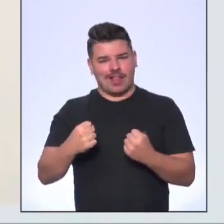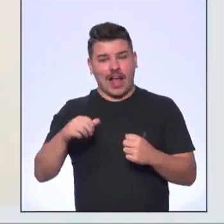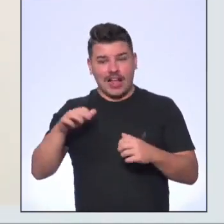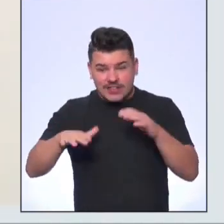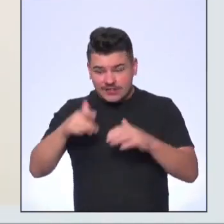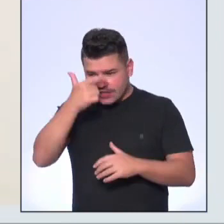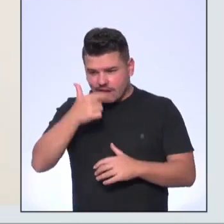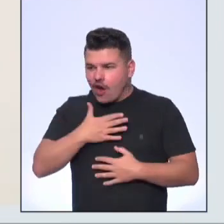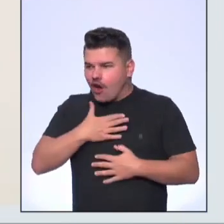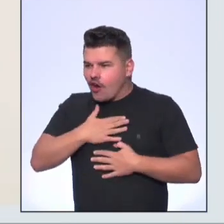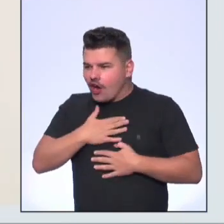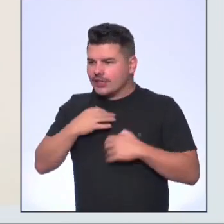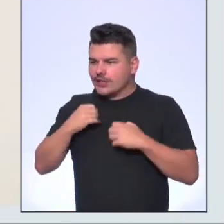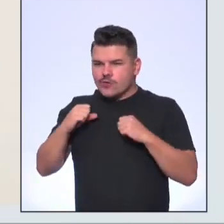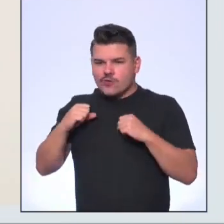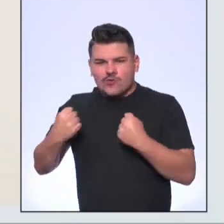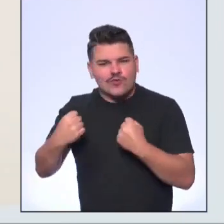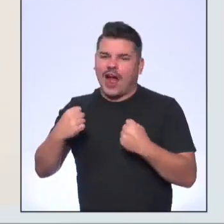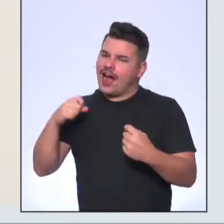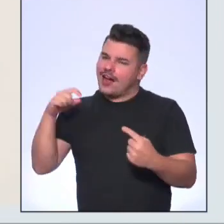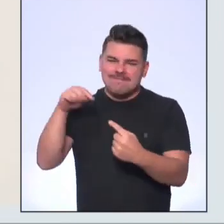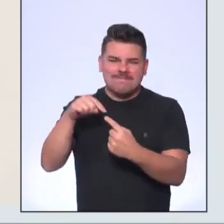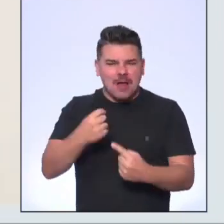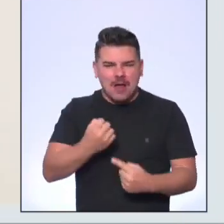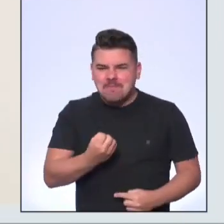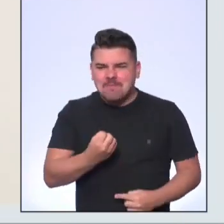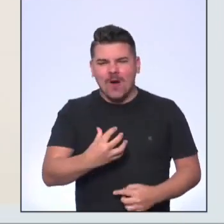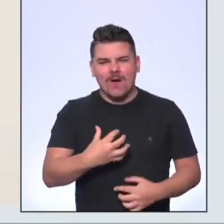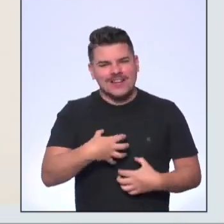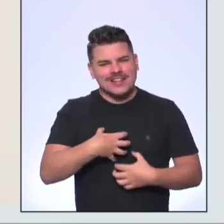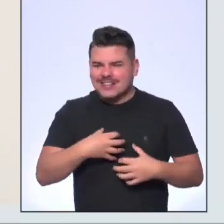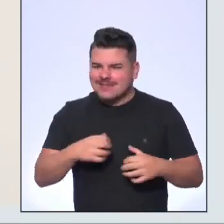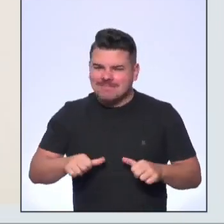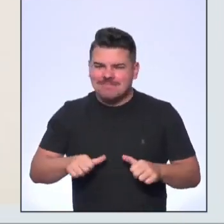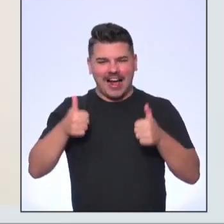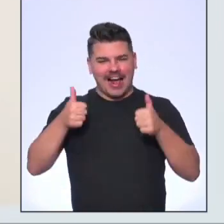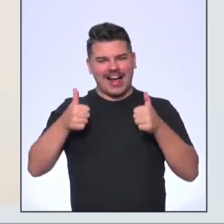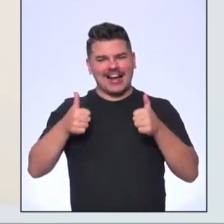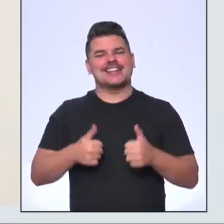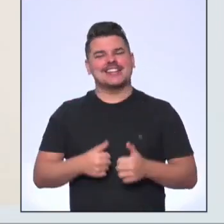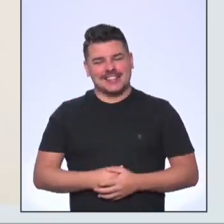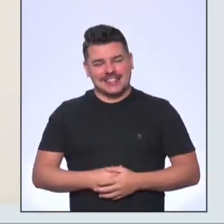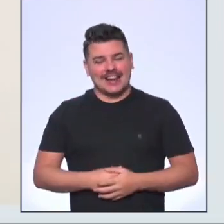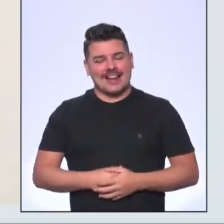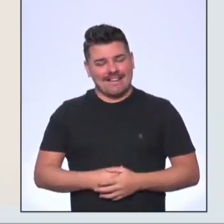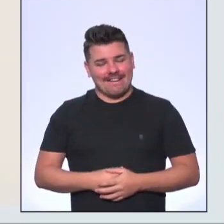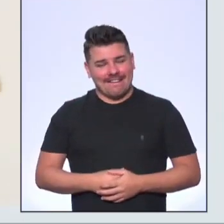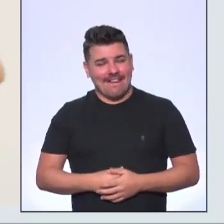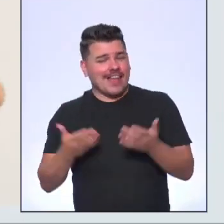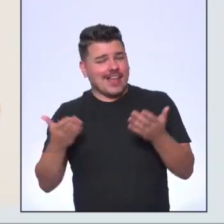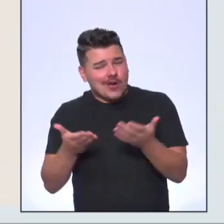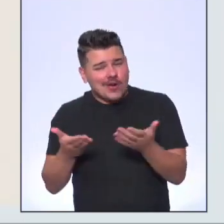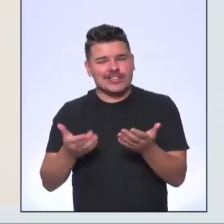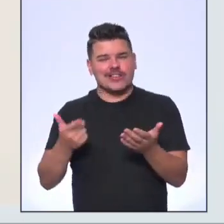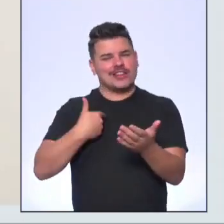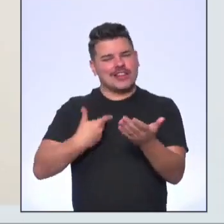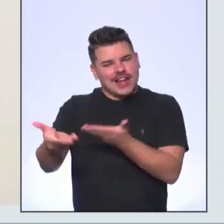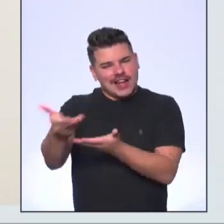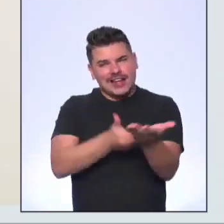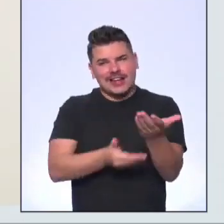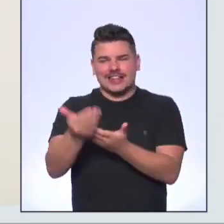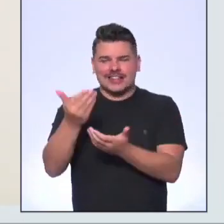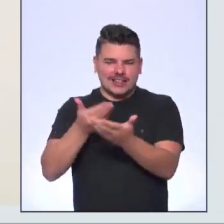aí alguma coisa de bom, alguma coisa de positivo, tá? Eu vou tentar trabalhar com vocês aqui exatamente